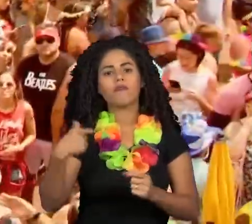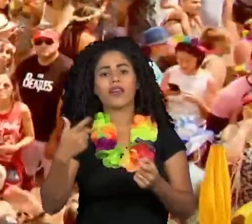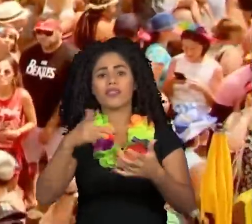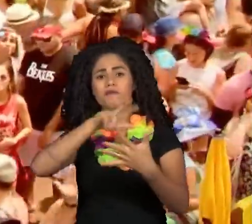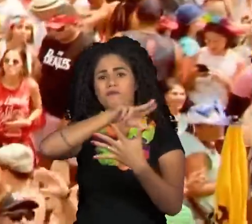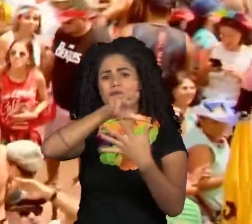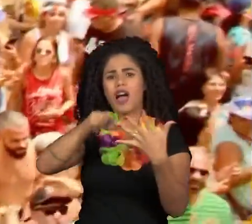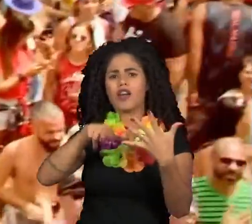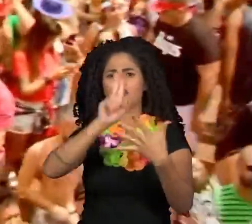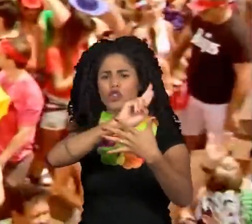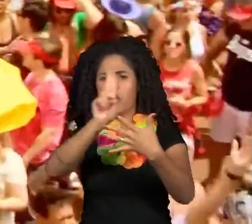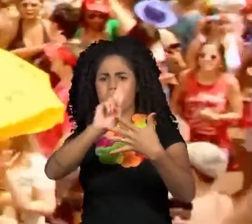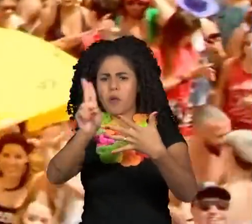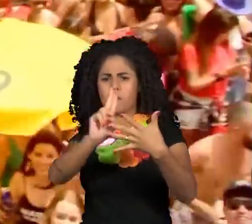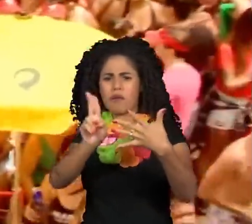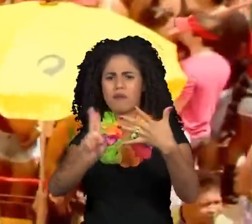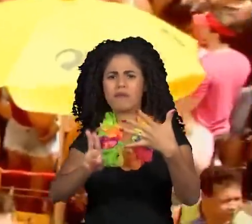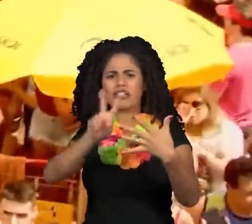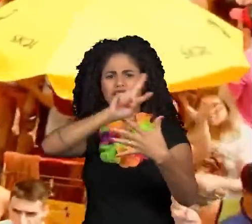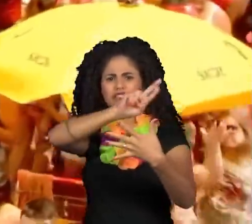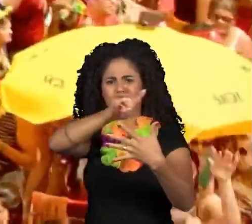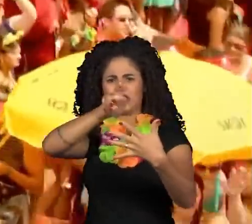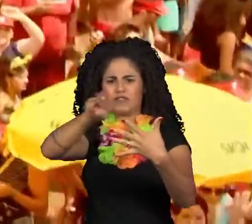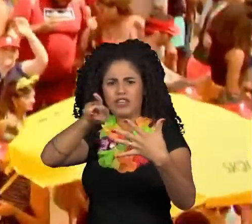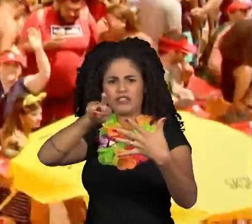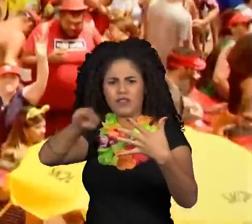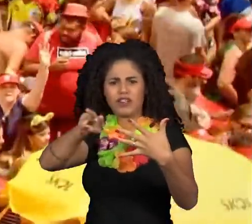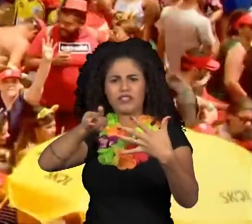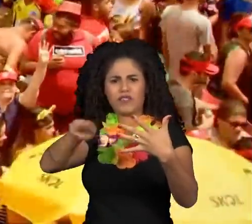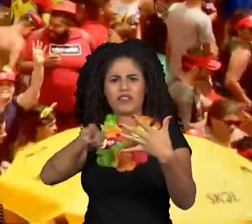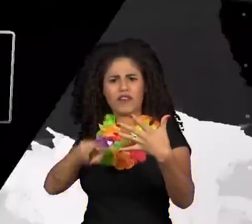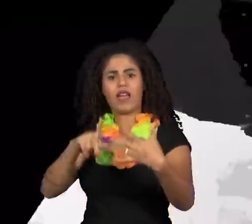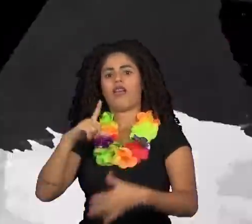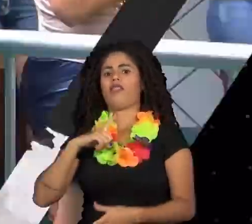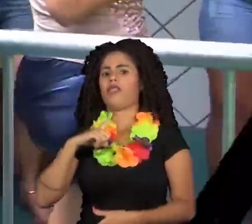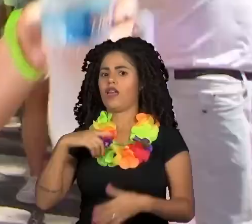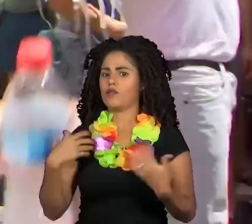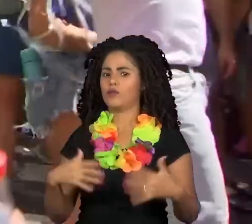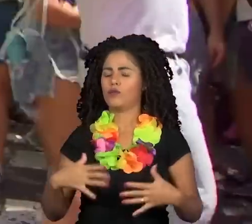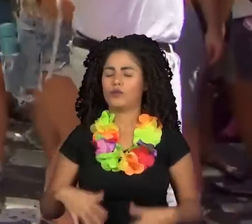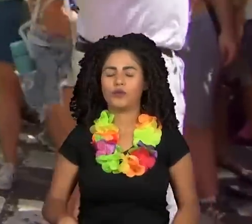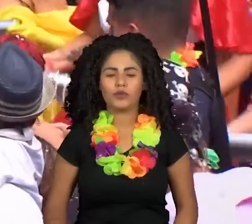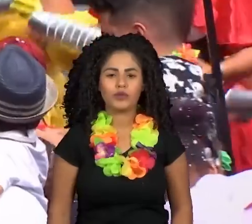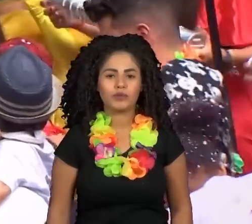Cai, que, nossa, tá desde 2006 na rua.